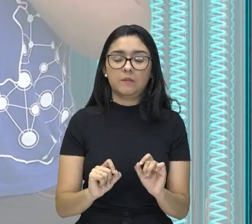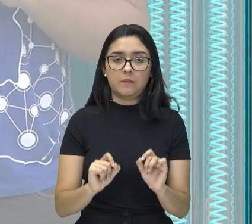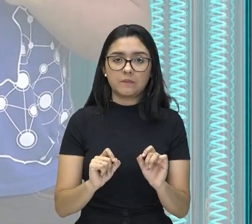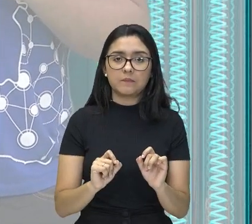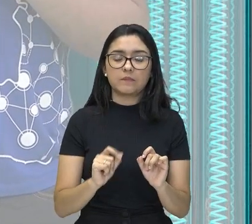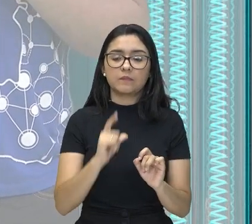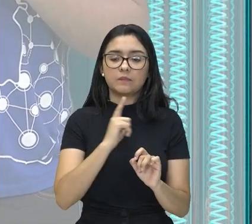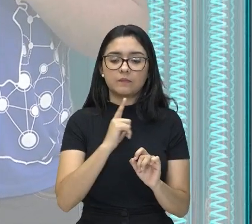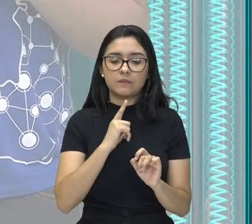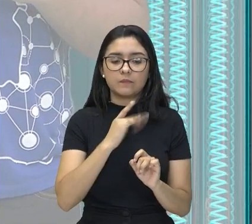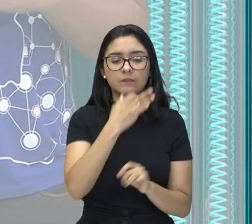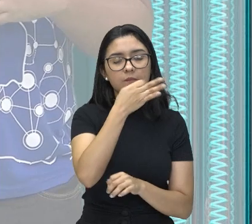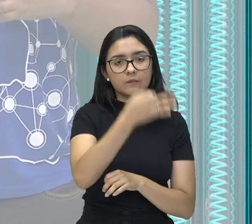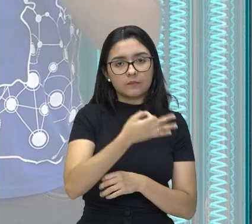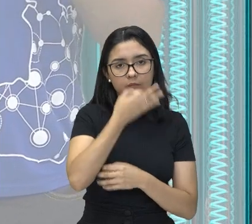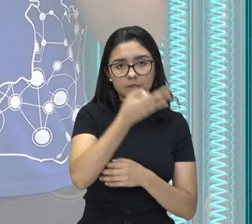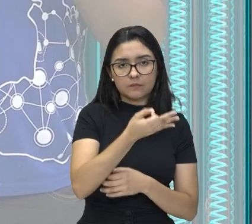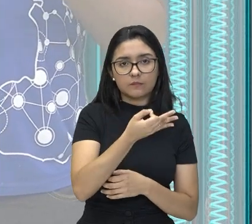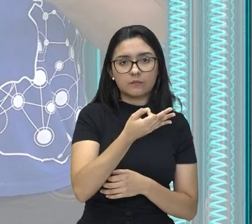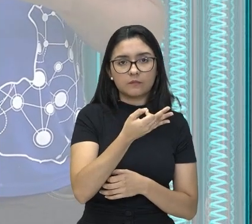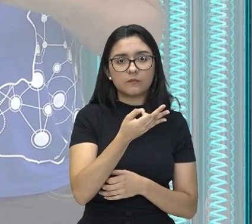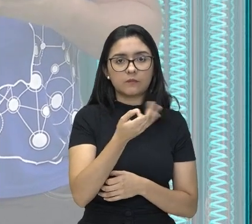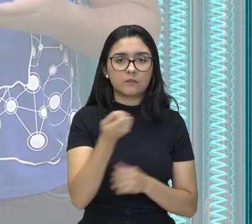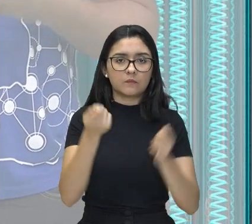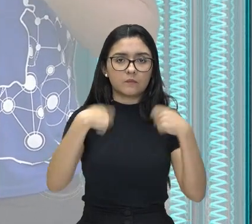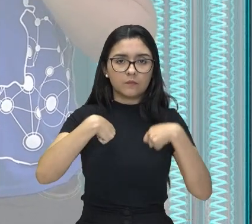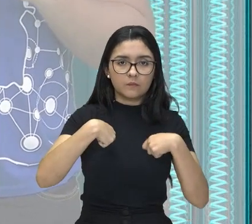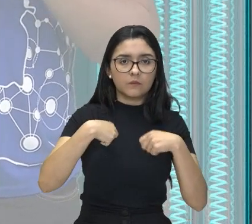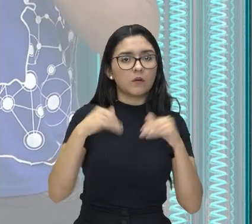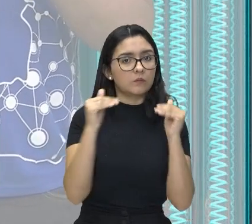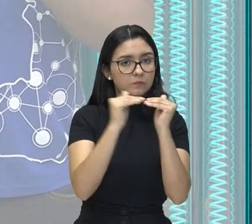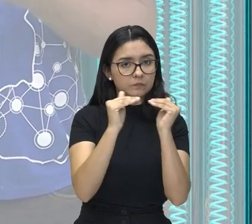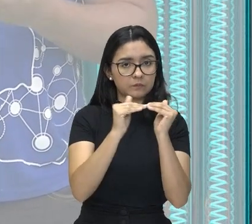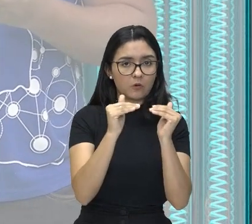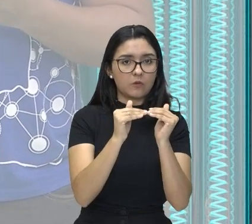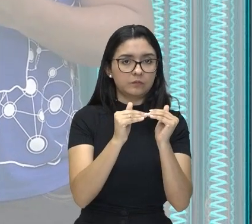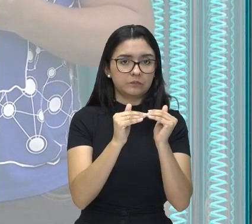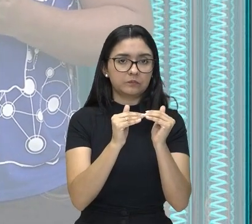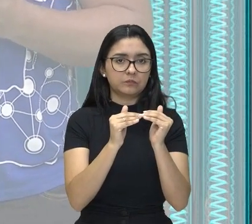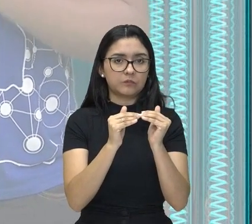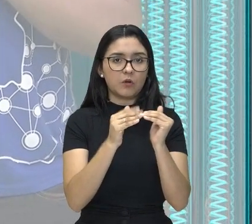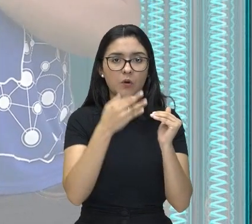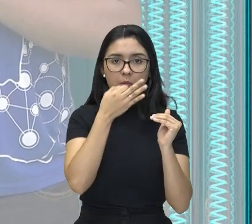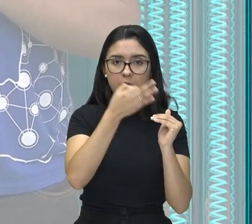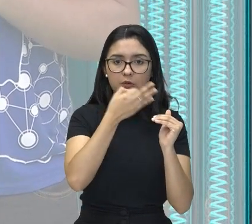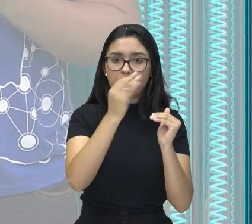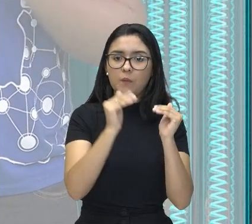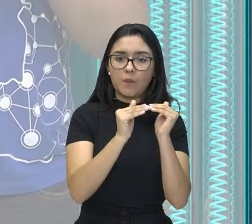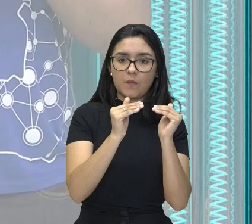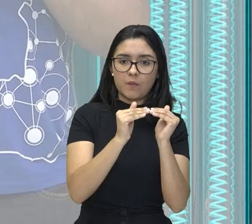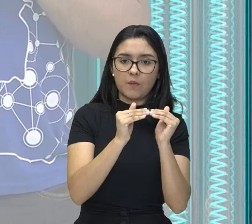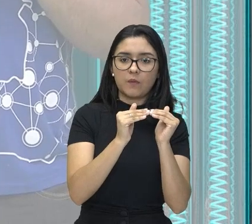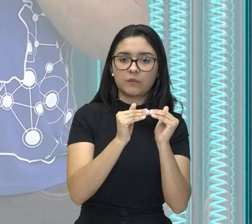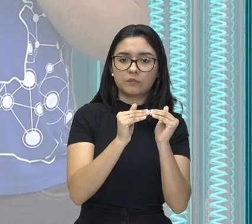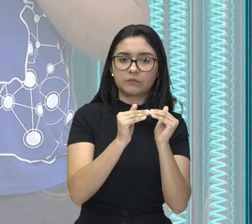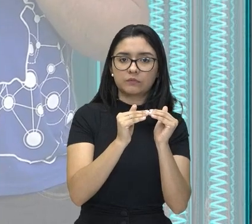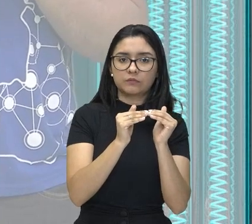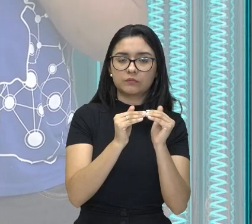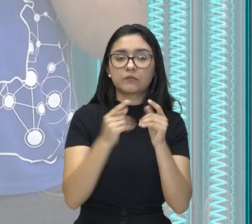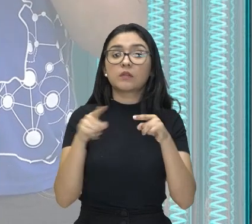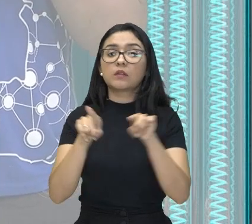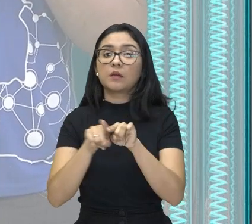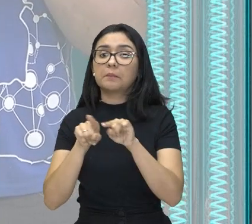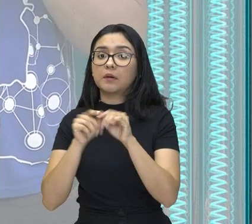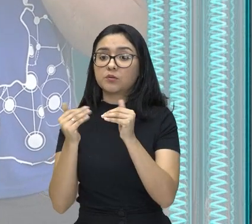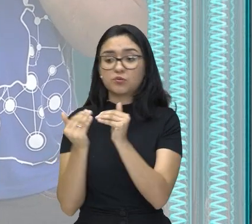aquele movimento argumentativo que será um de concordância, quando se concorda com a ideia, certo? De discordância, quando